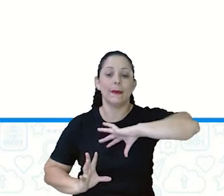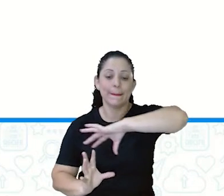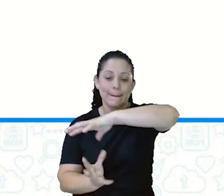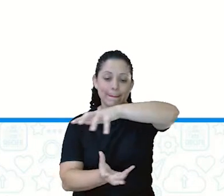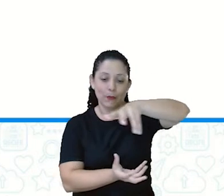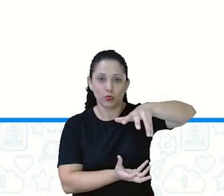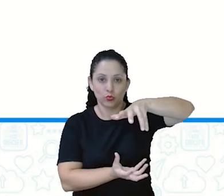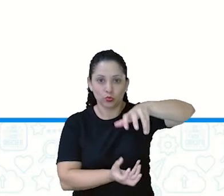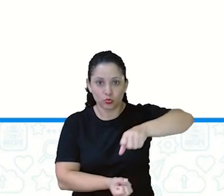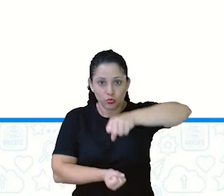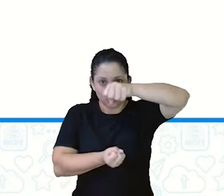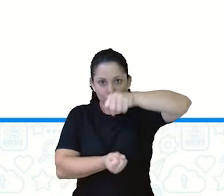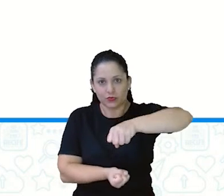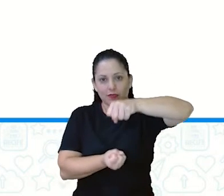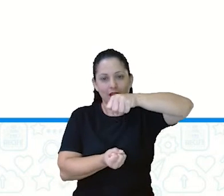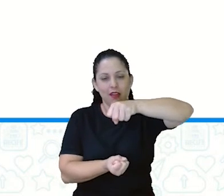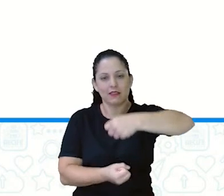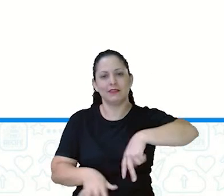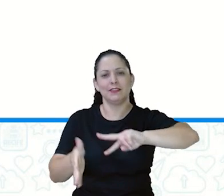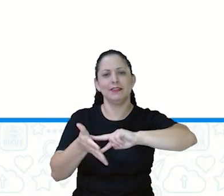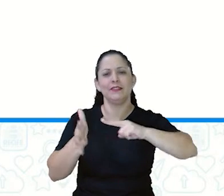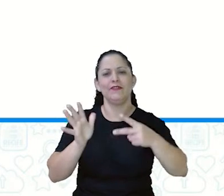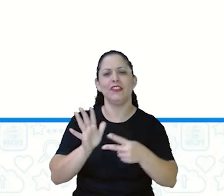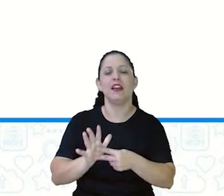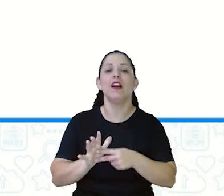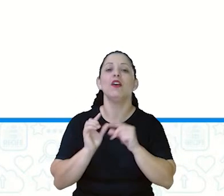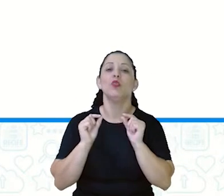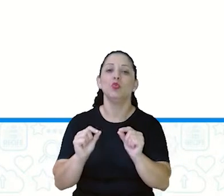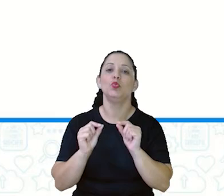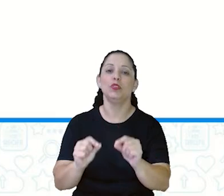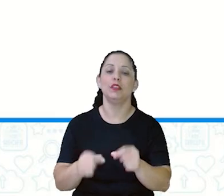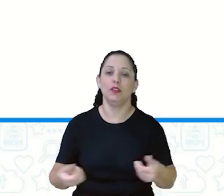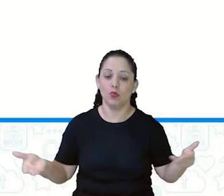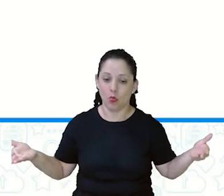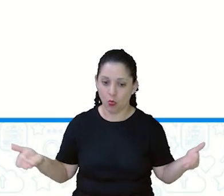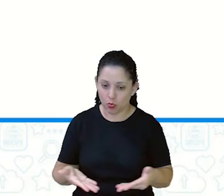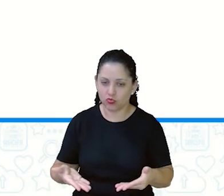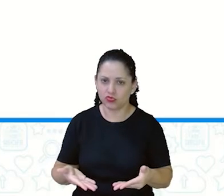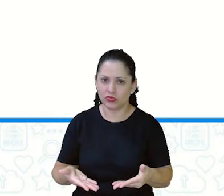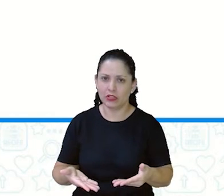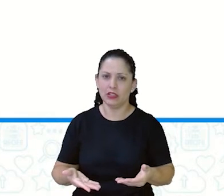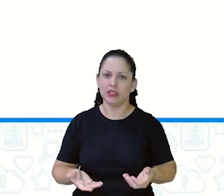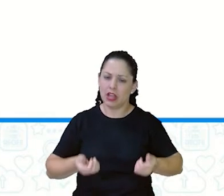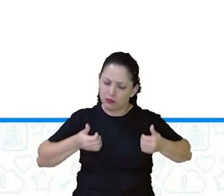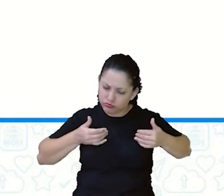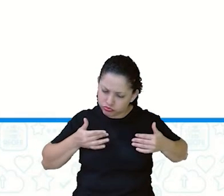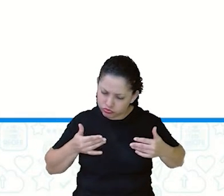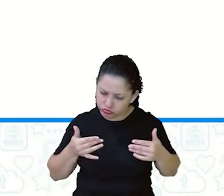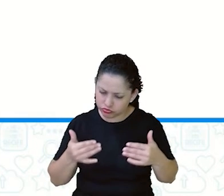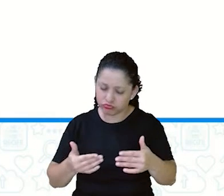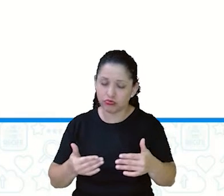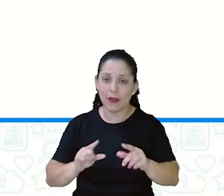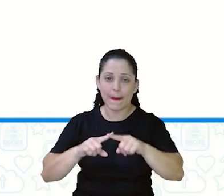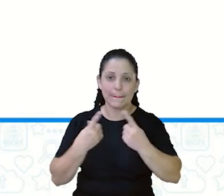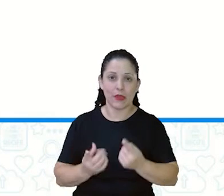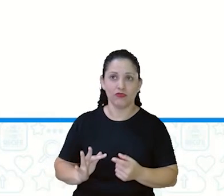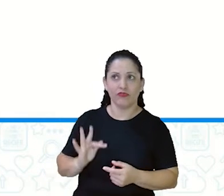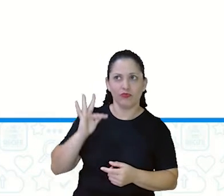significa suprir as necessidades do presente sem afetar as gerações futuras. Ou